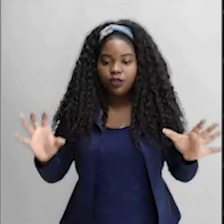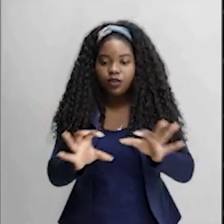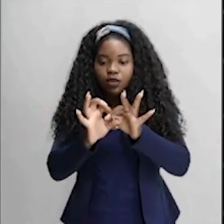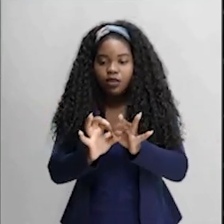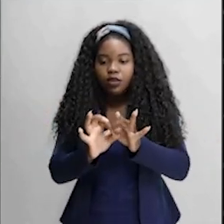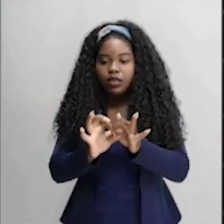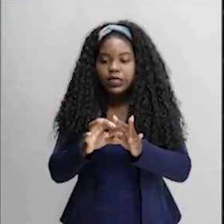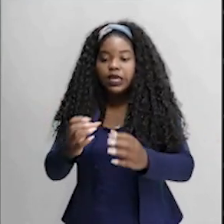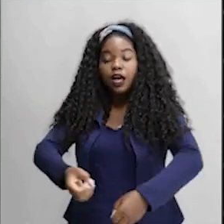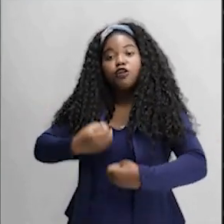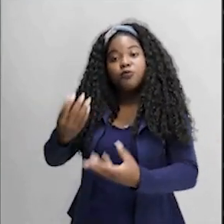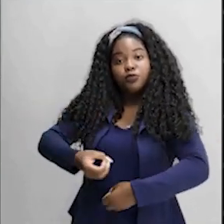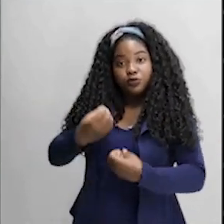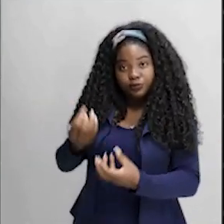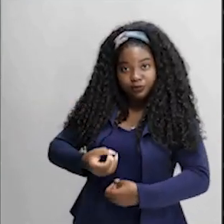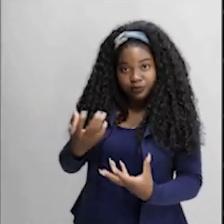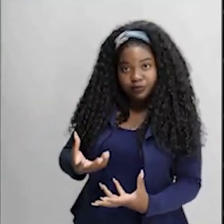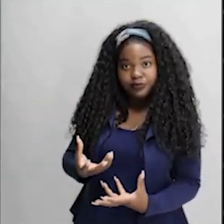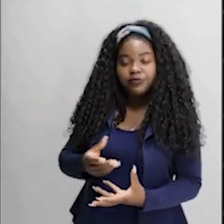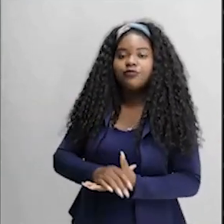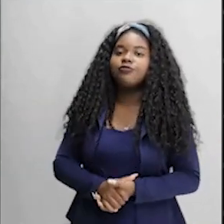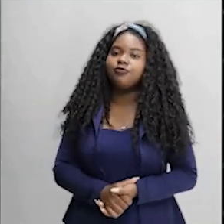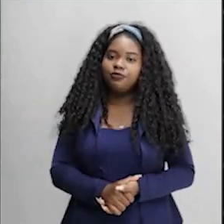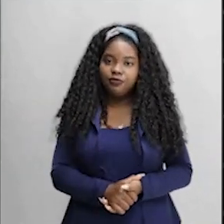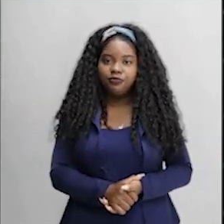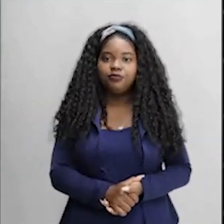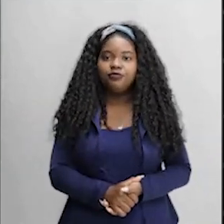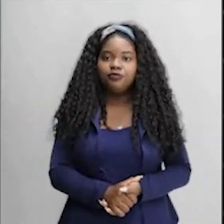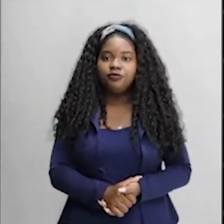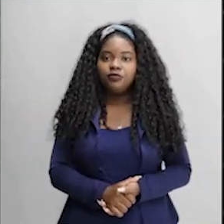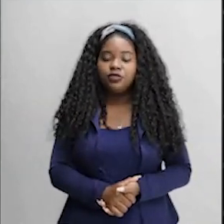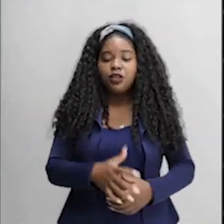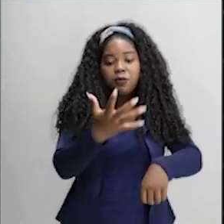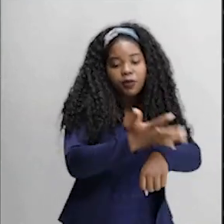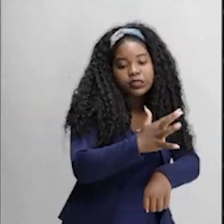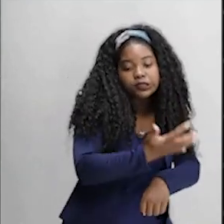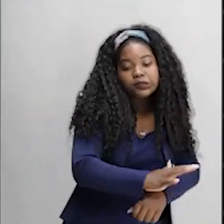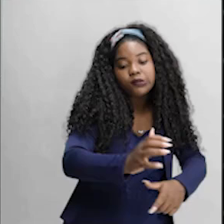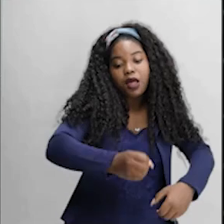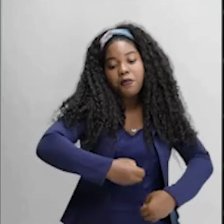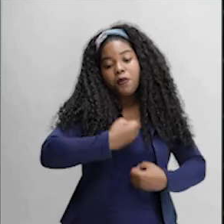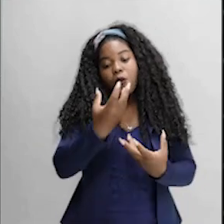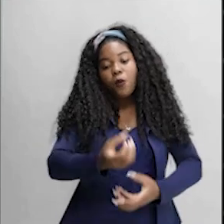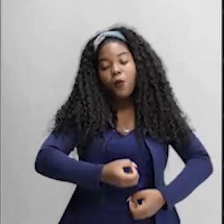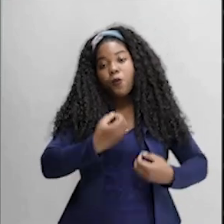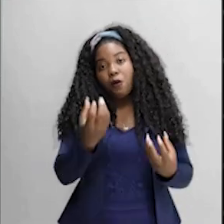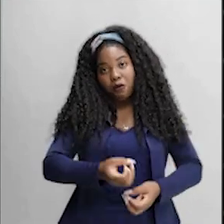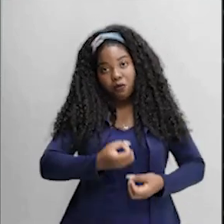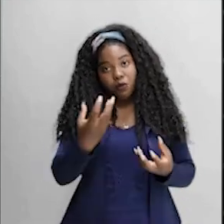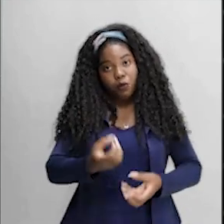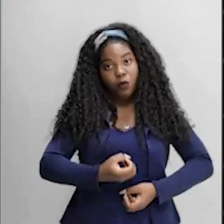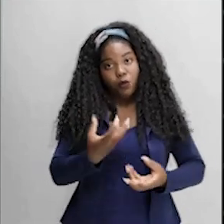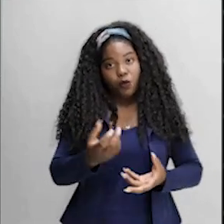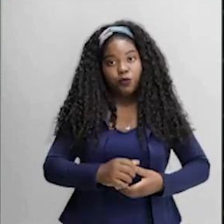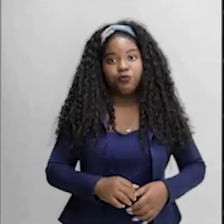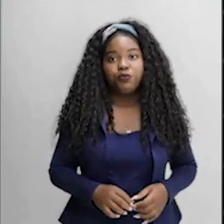à produção de algo. Então, essa atividade produtiva, ok? Veja só.